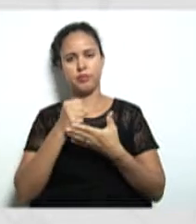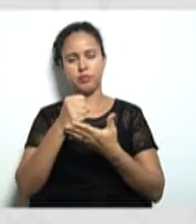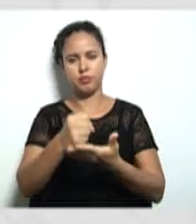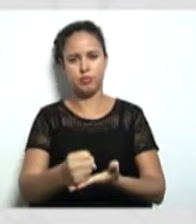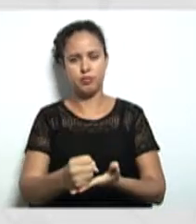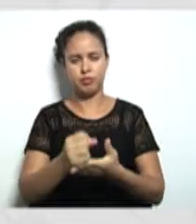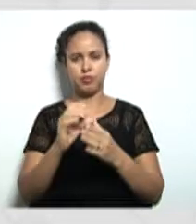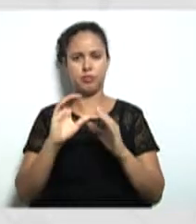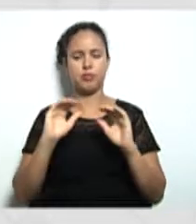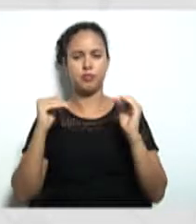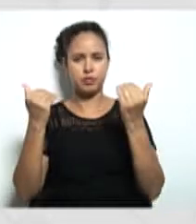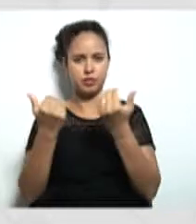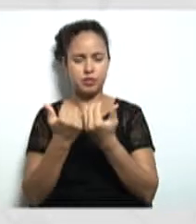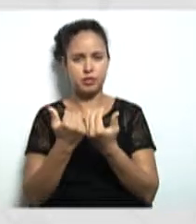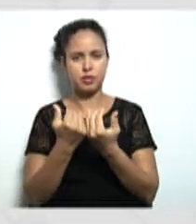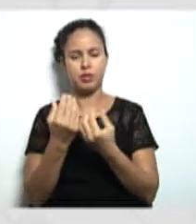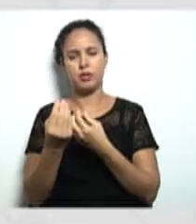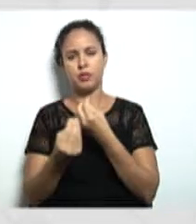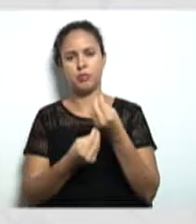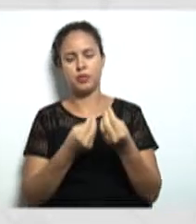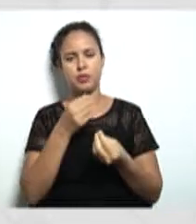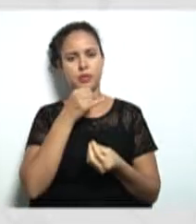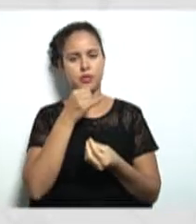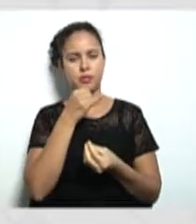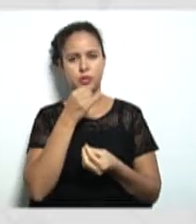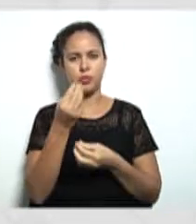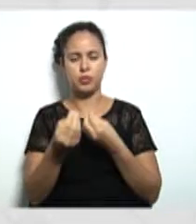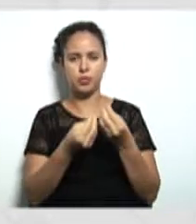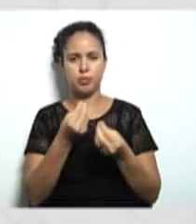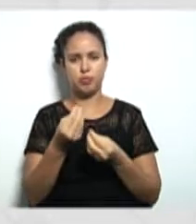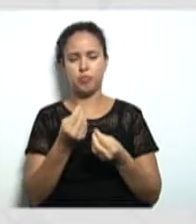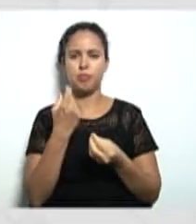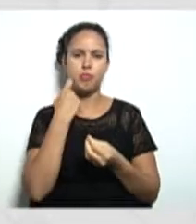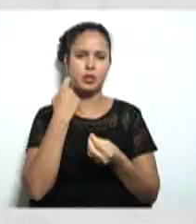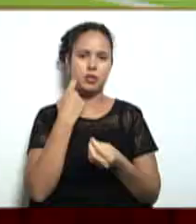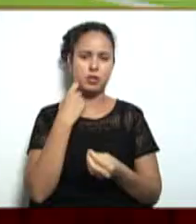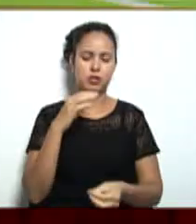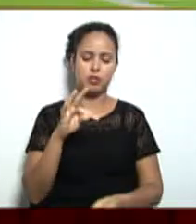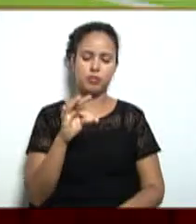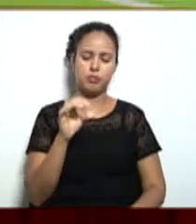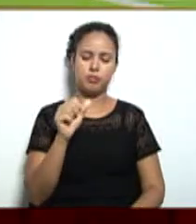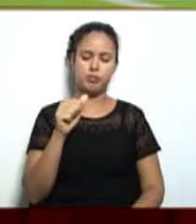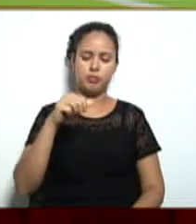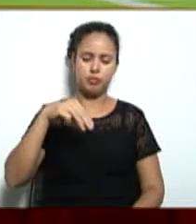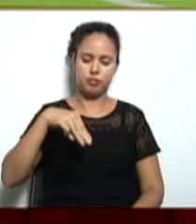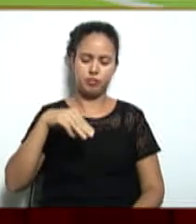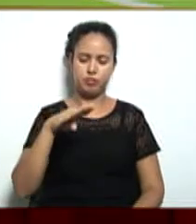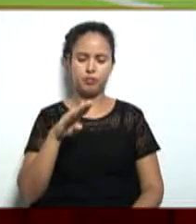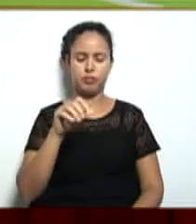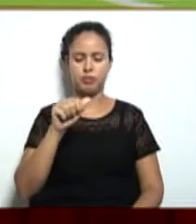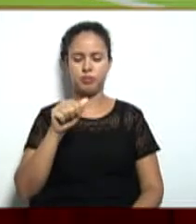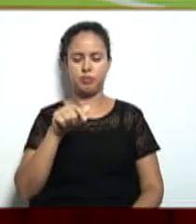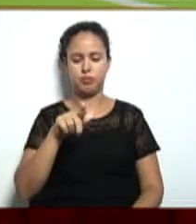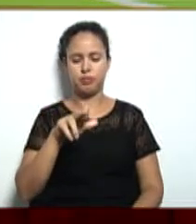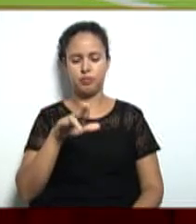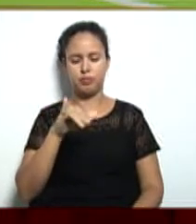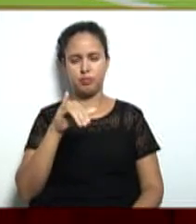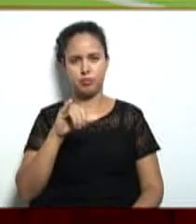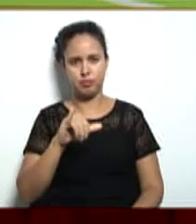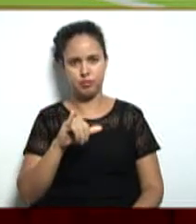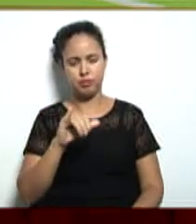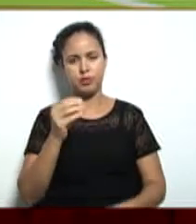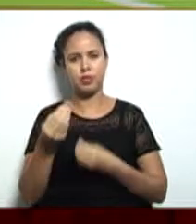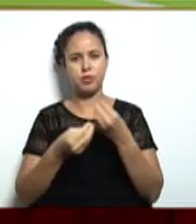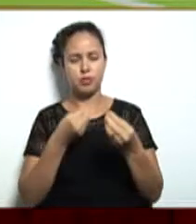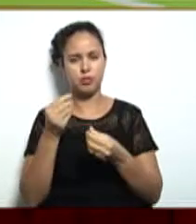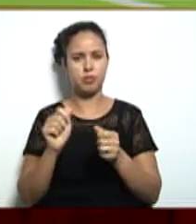para a comunidade. Como enlatar o tambaqui, né, ou como desenvolver uma cooperativa, dicas para melhorar